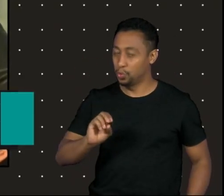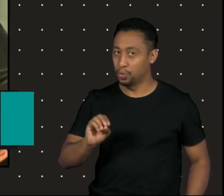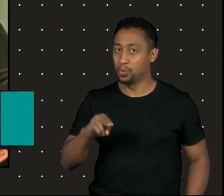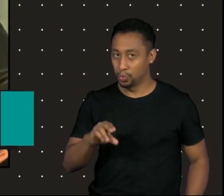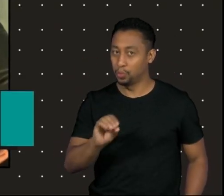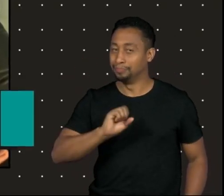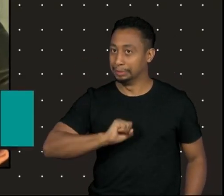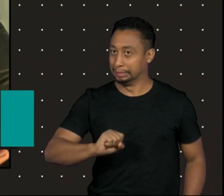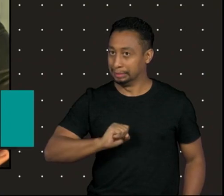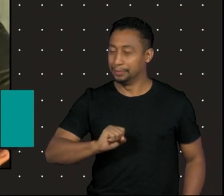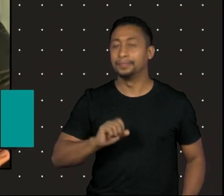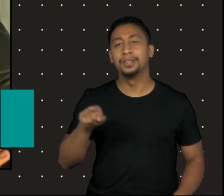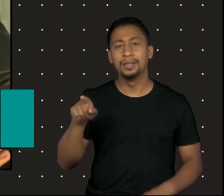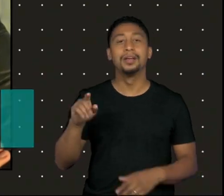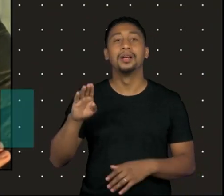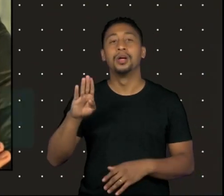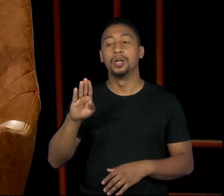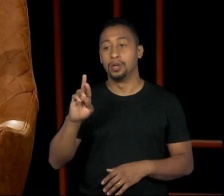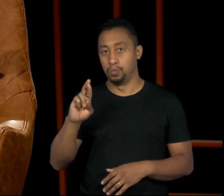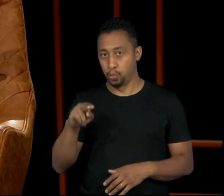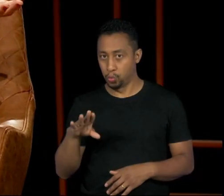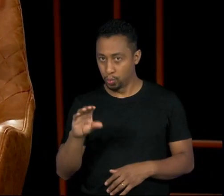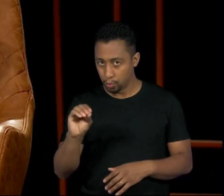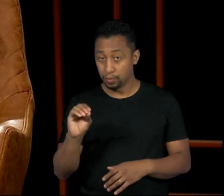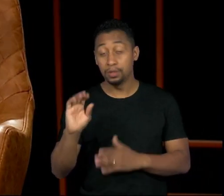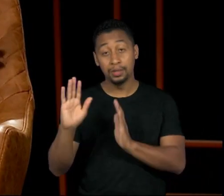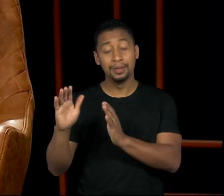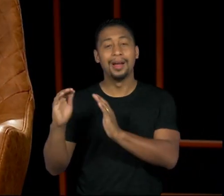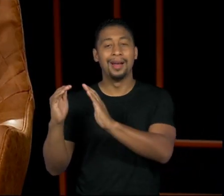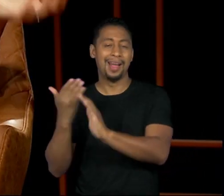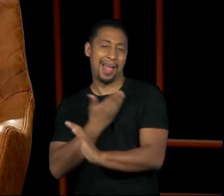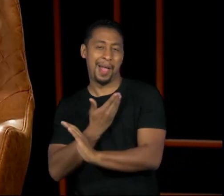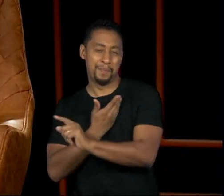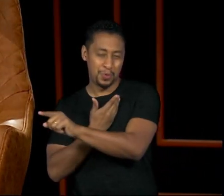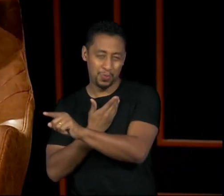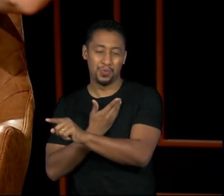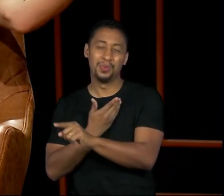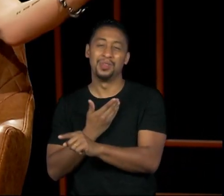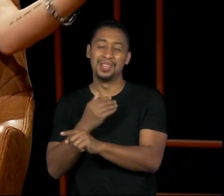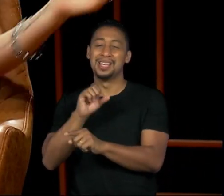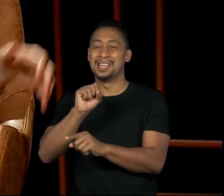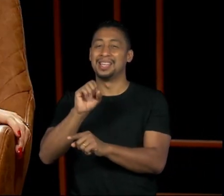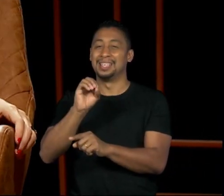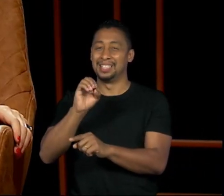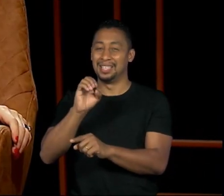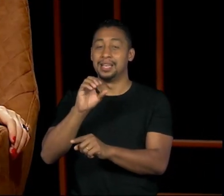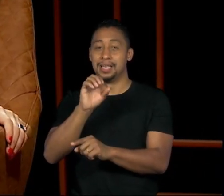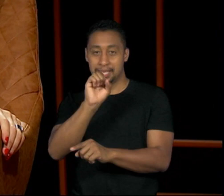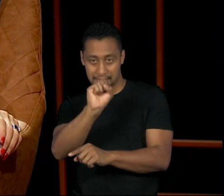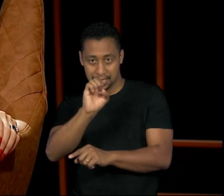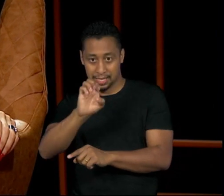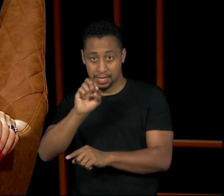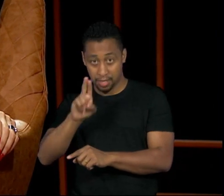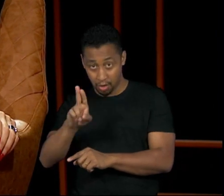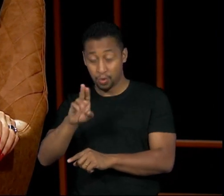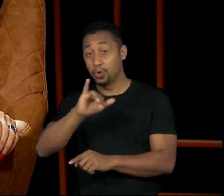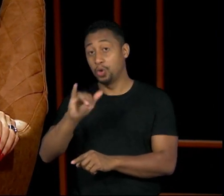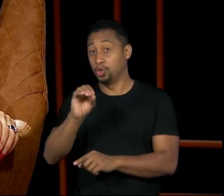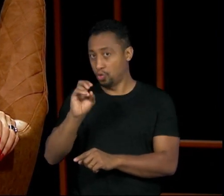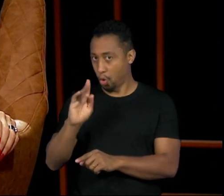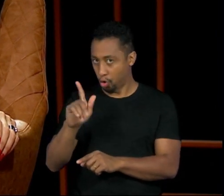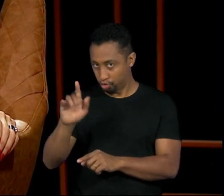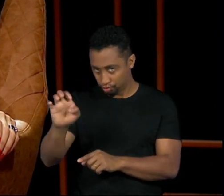Seu Jorge. E o Bruno estava assim, meio alto, meio alcoolizado, normal, vida, né, maravilhosa. Batista, né? E eu